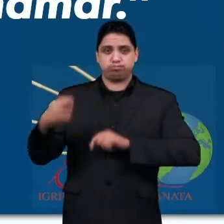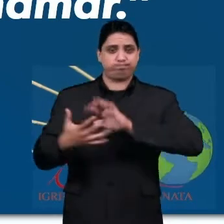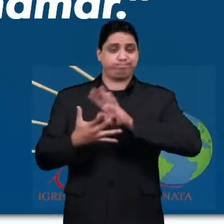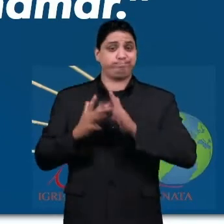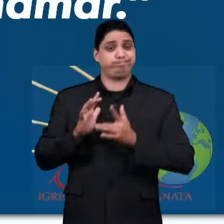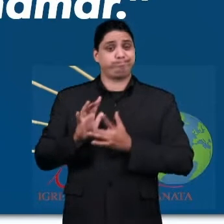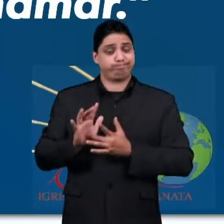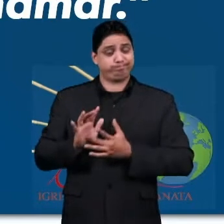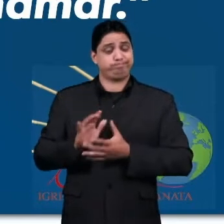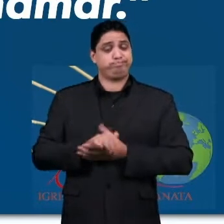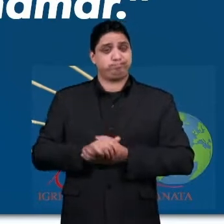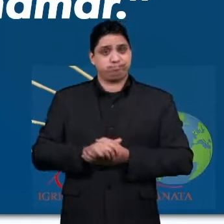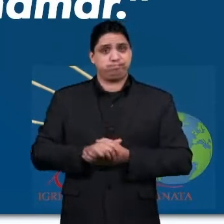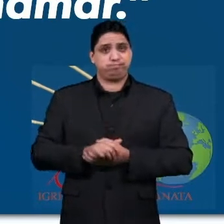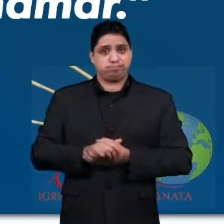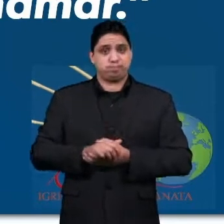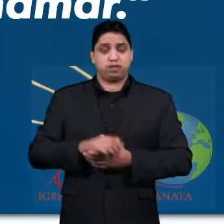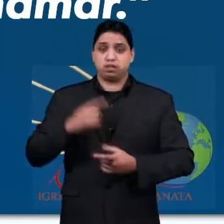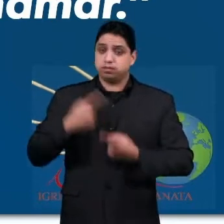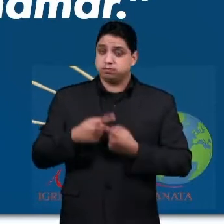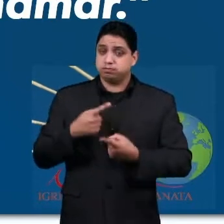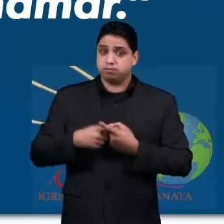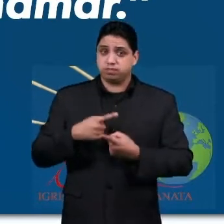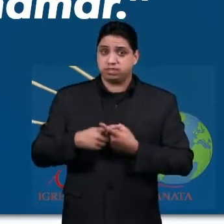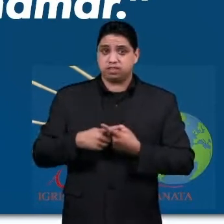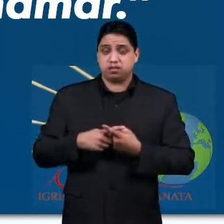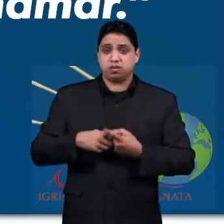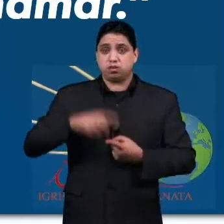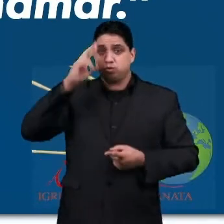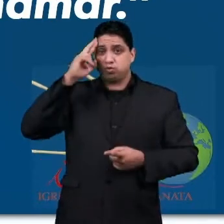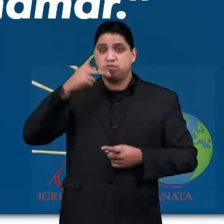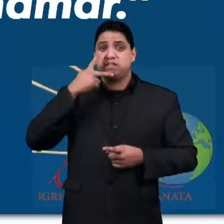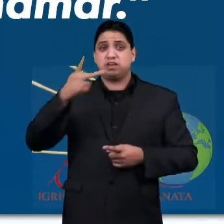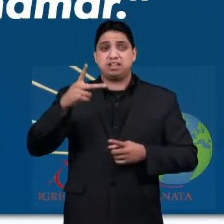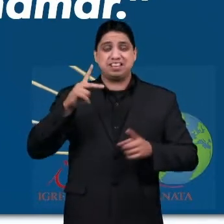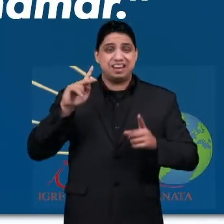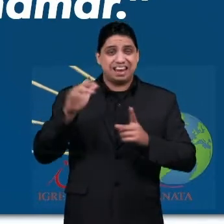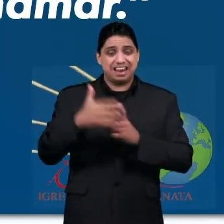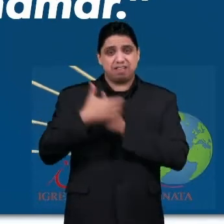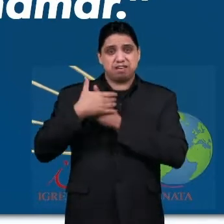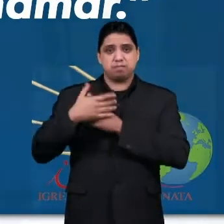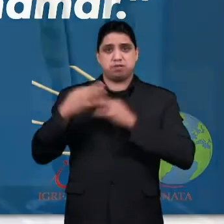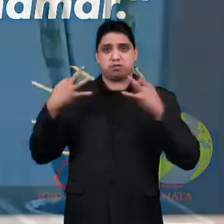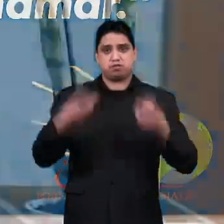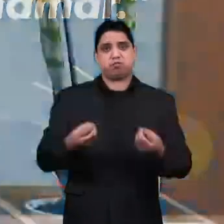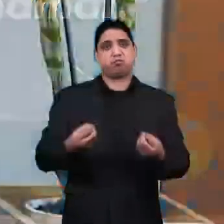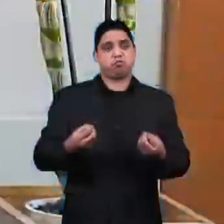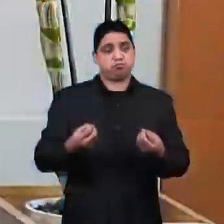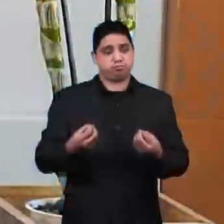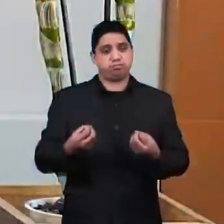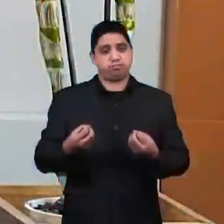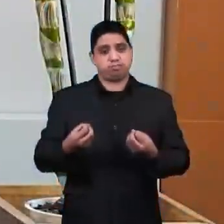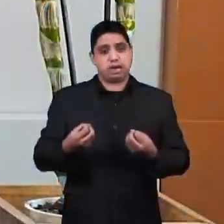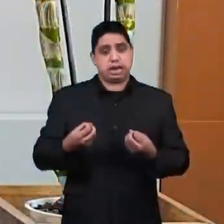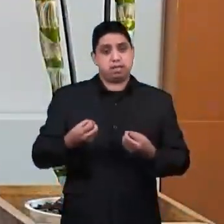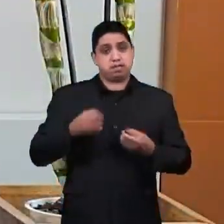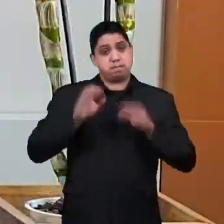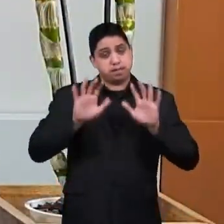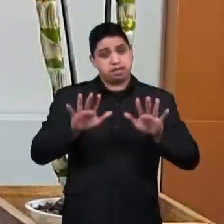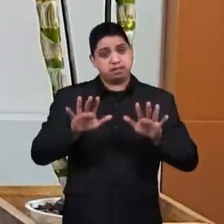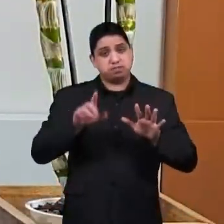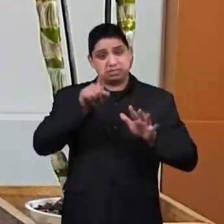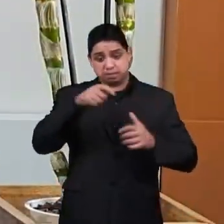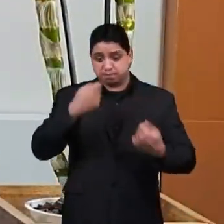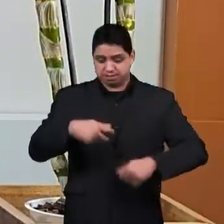dito, e nos restantes que o Senhor chamar. Você precisa sentir isso na sua vida. Não é simplesmente dizer